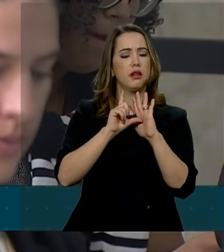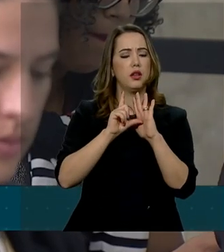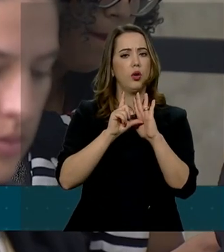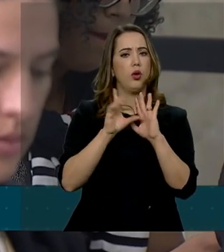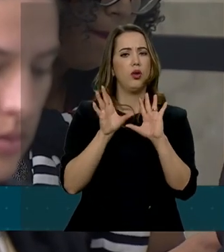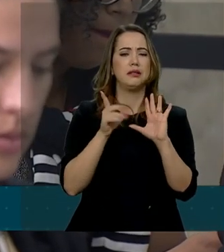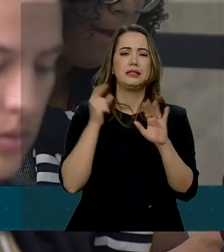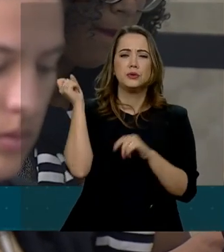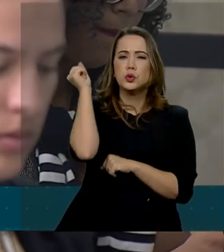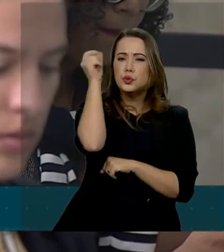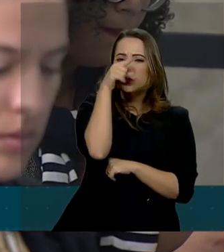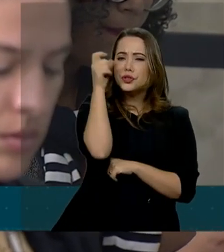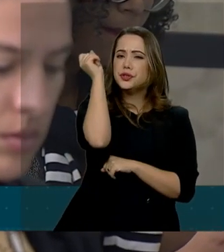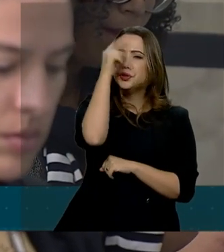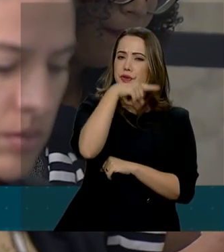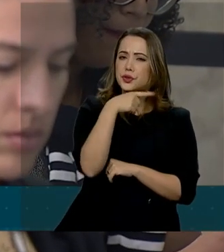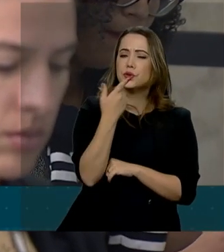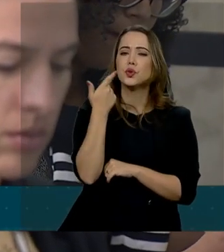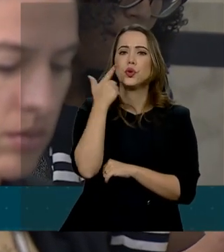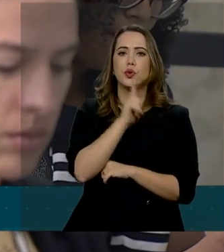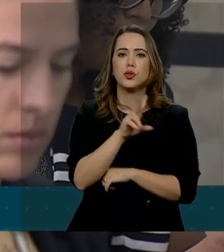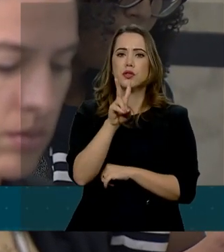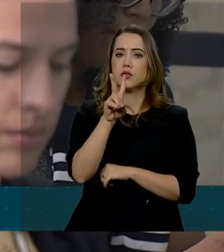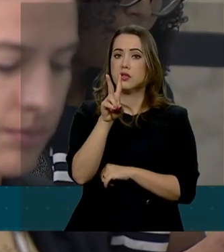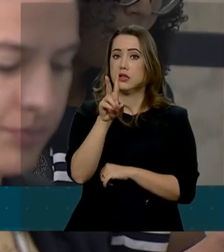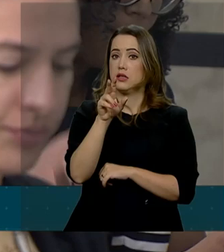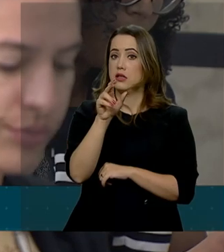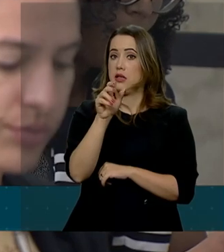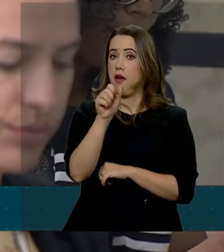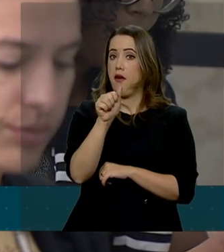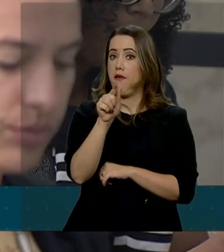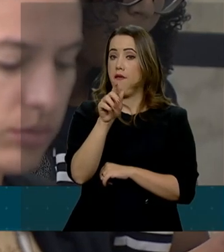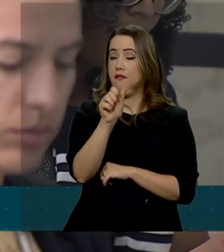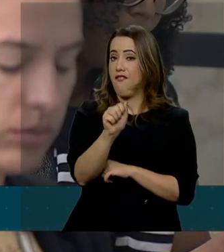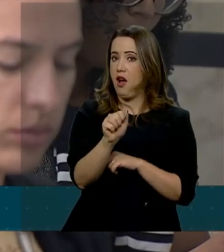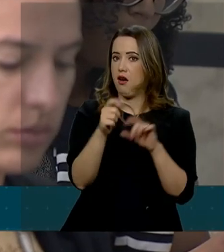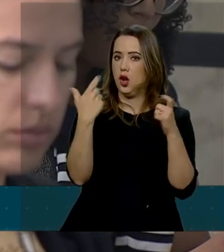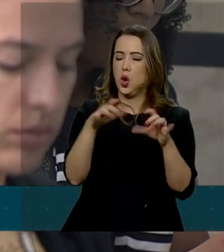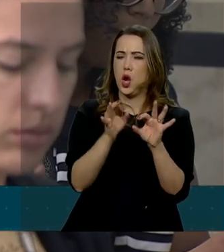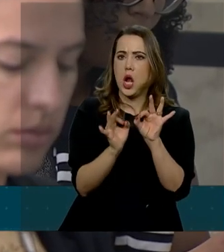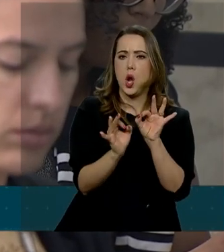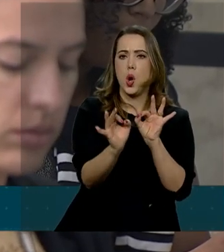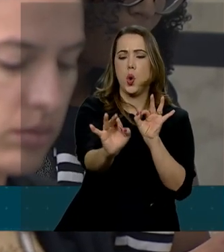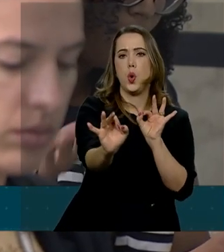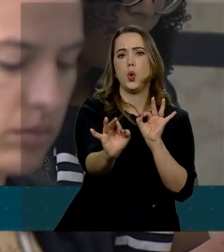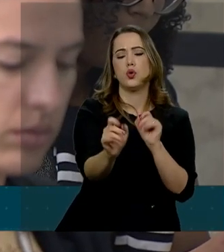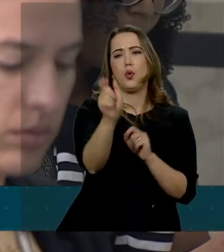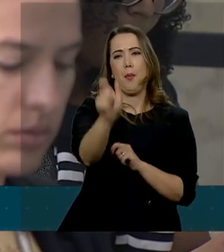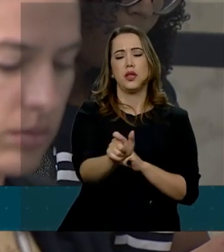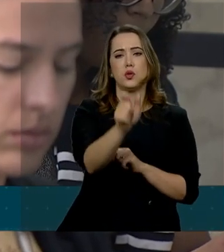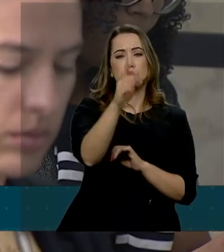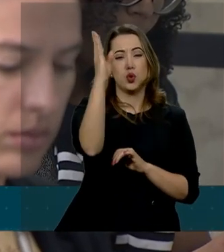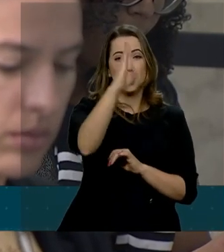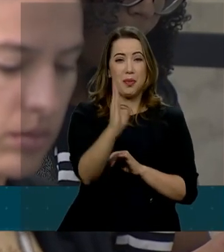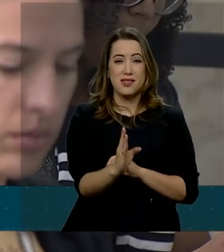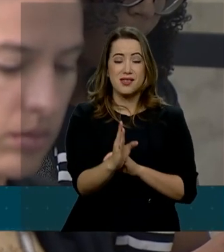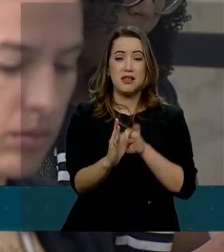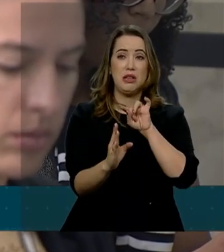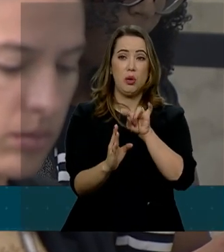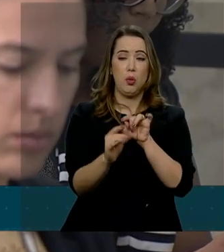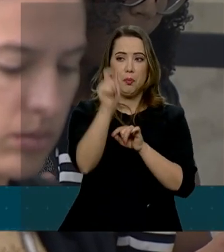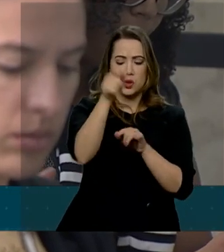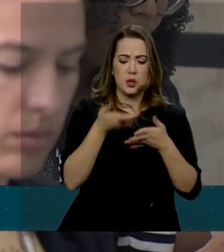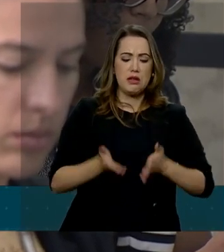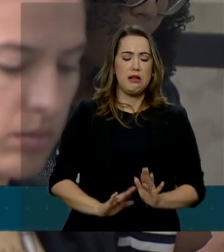muita dificuldade de preencher vagas nos locais mais remotos com médicos brasileiros e mesmo brasileiros formados no exterior